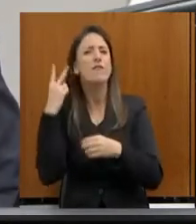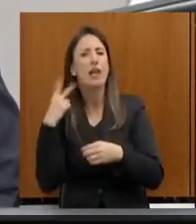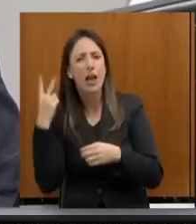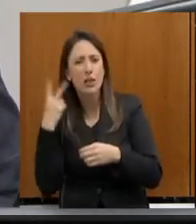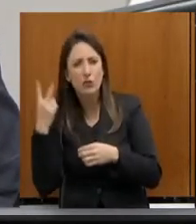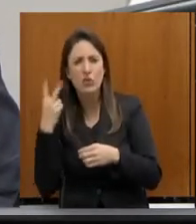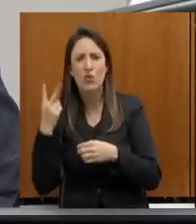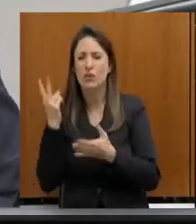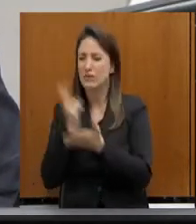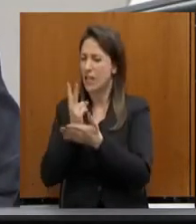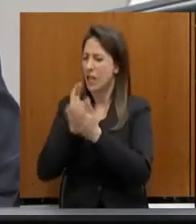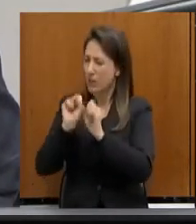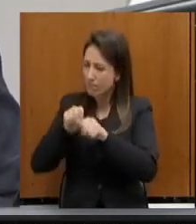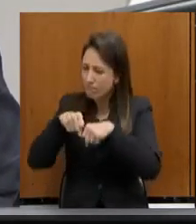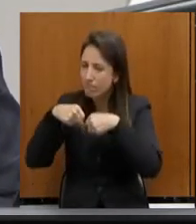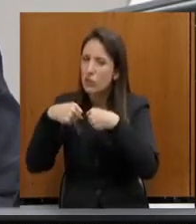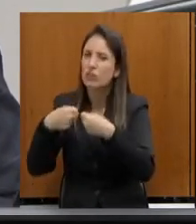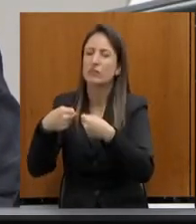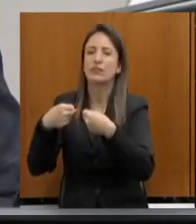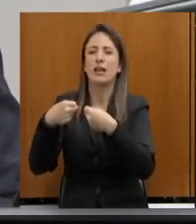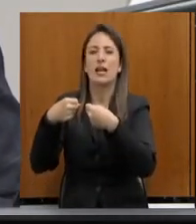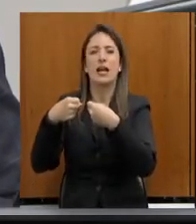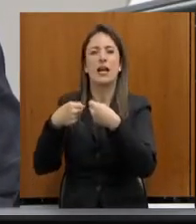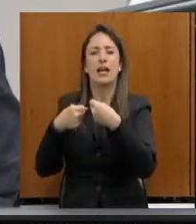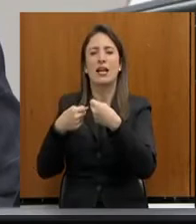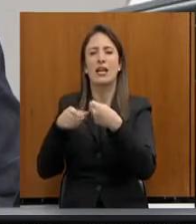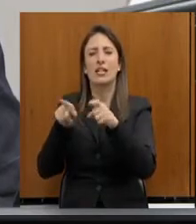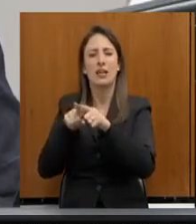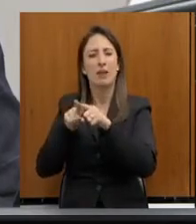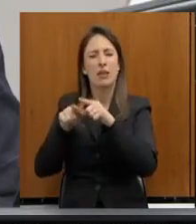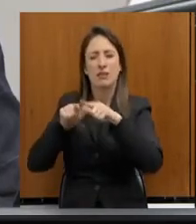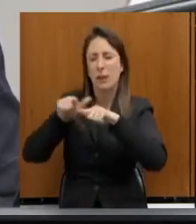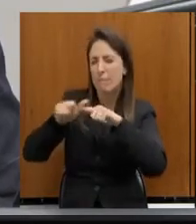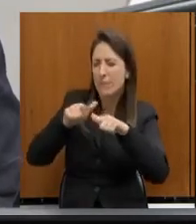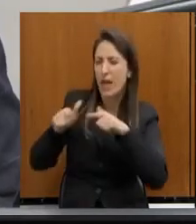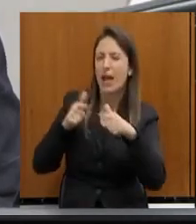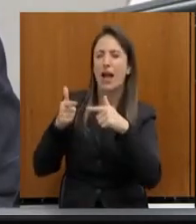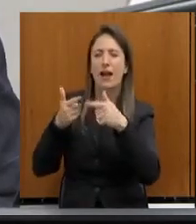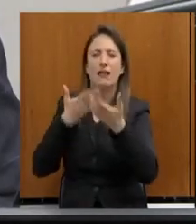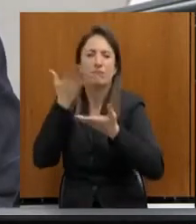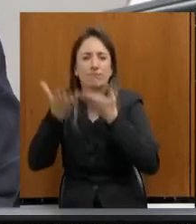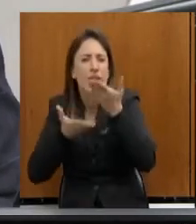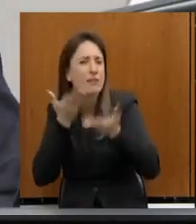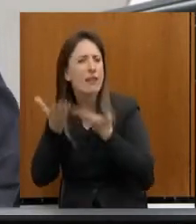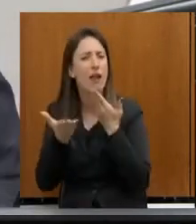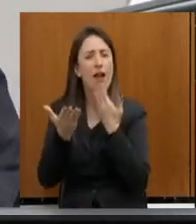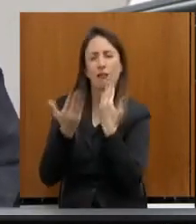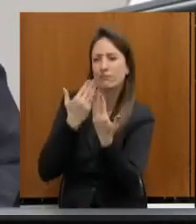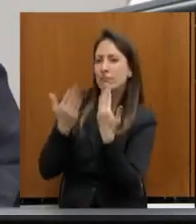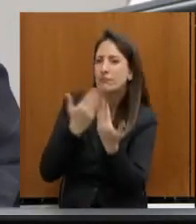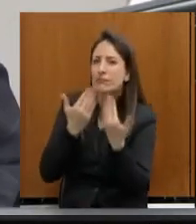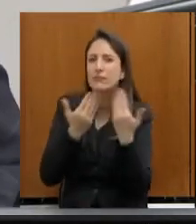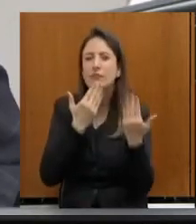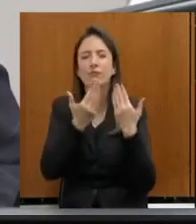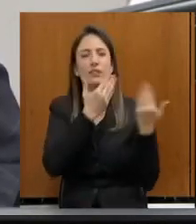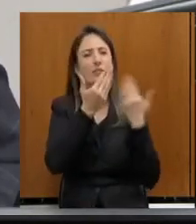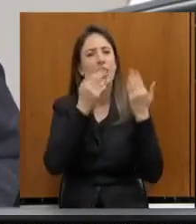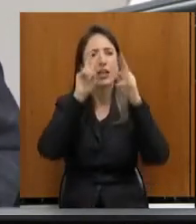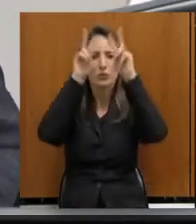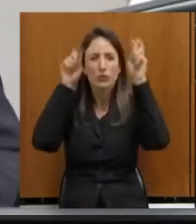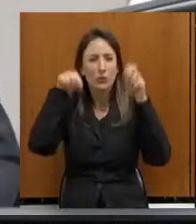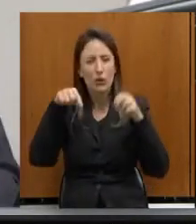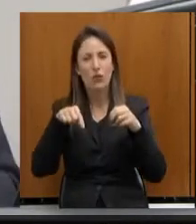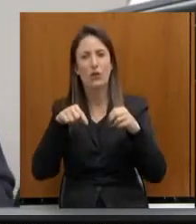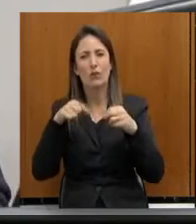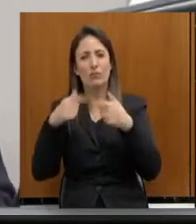pelo empenho pela forma de tratar pela forma de dialogar Essa é